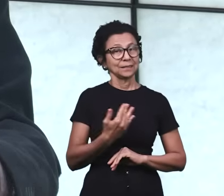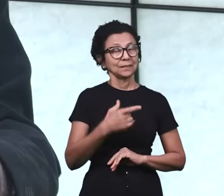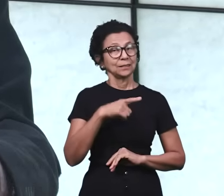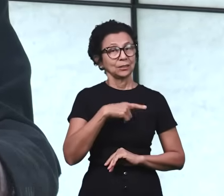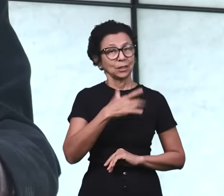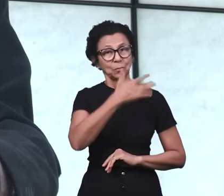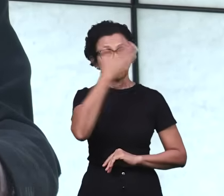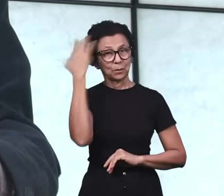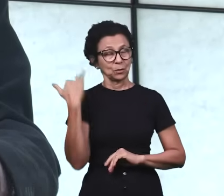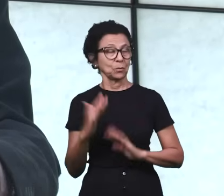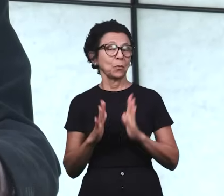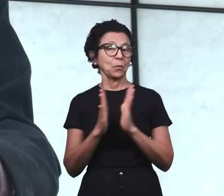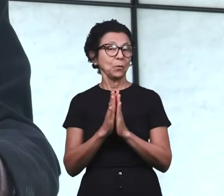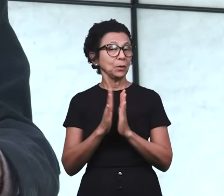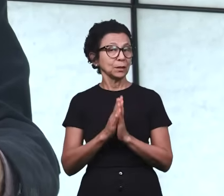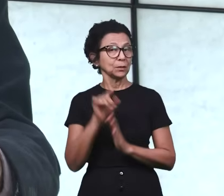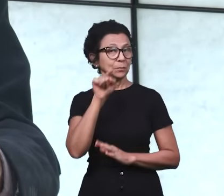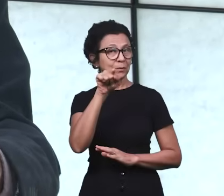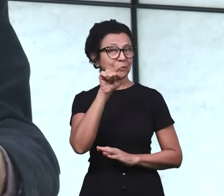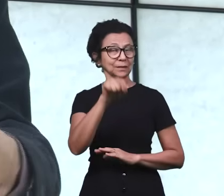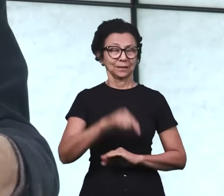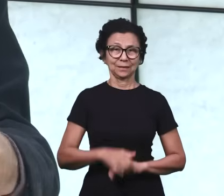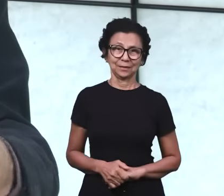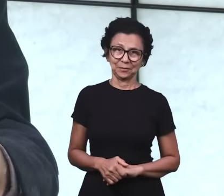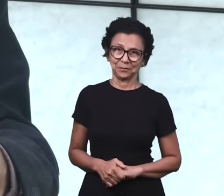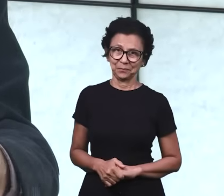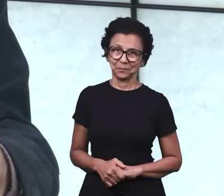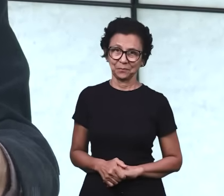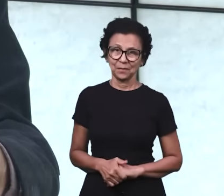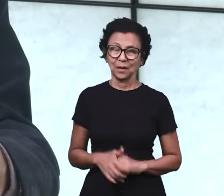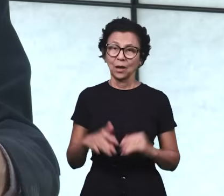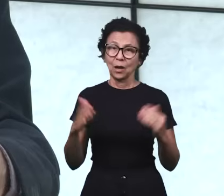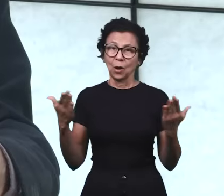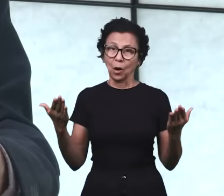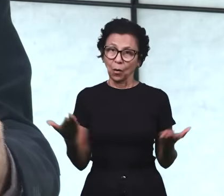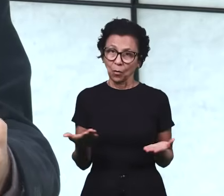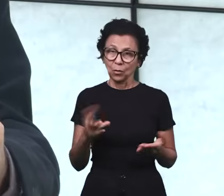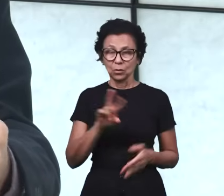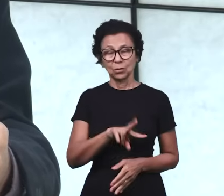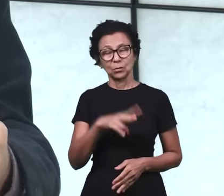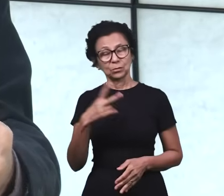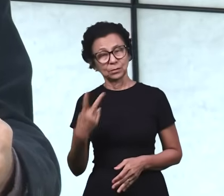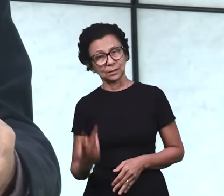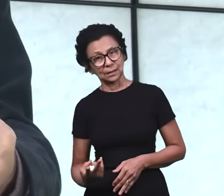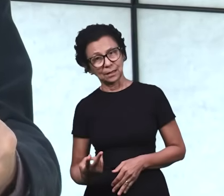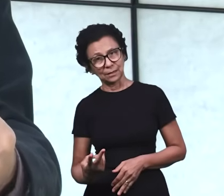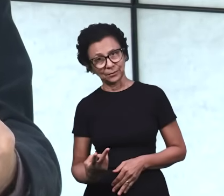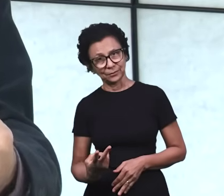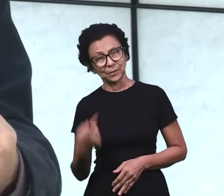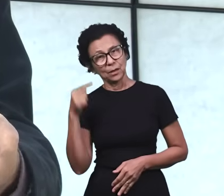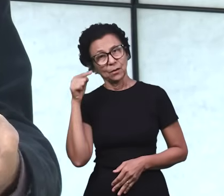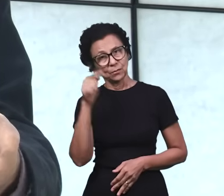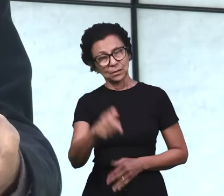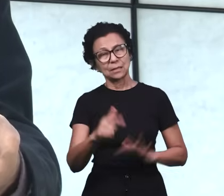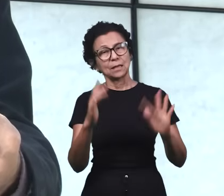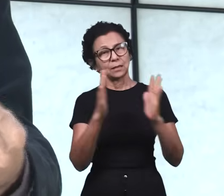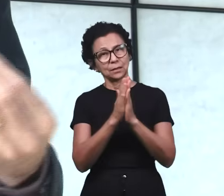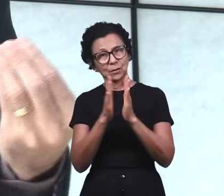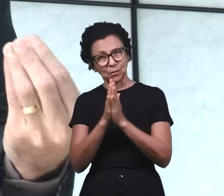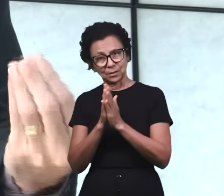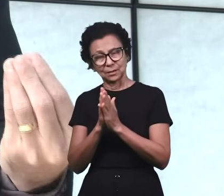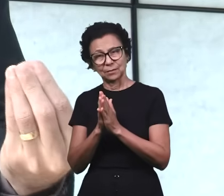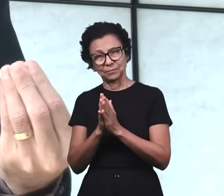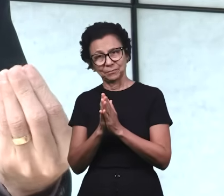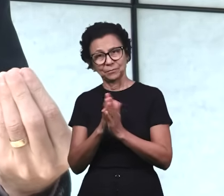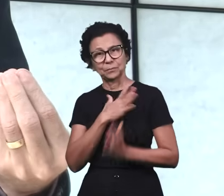E hoje a sua posição é de Dan, agora você está na retaguarda. Então os pais, nós precisamos entender